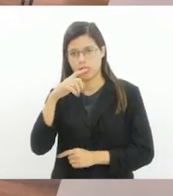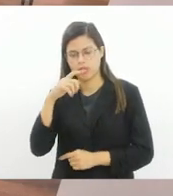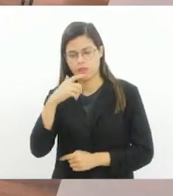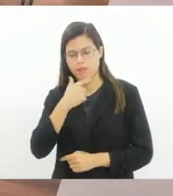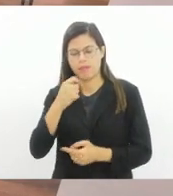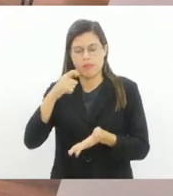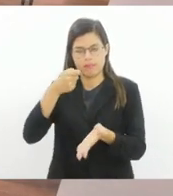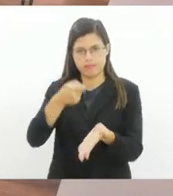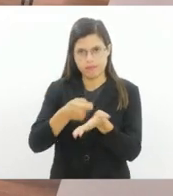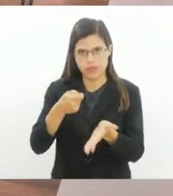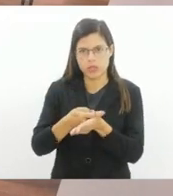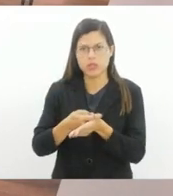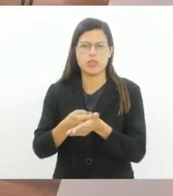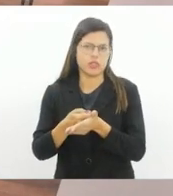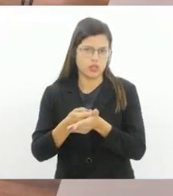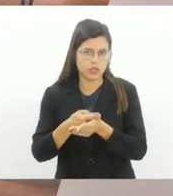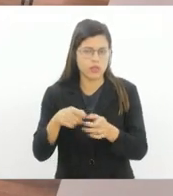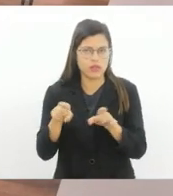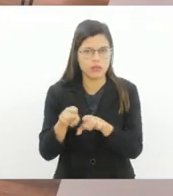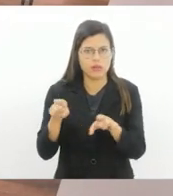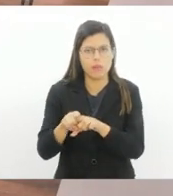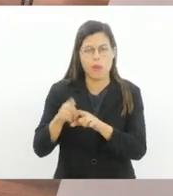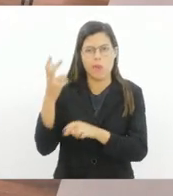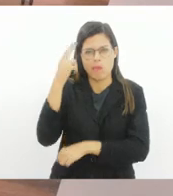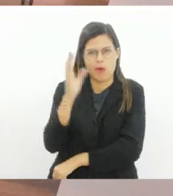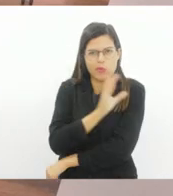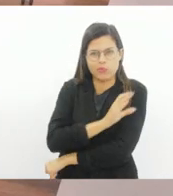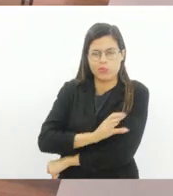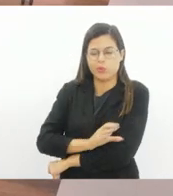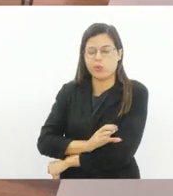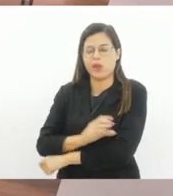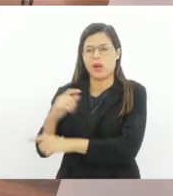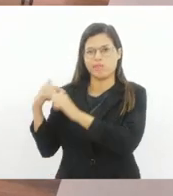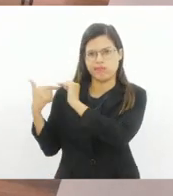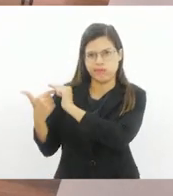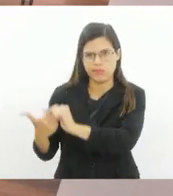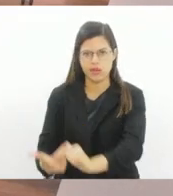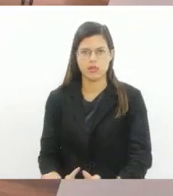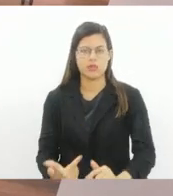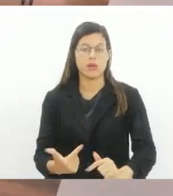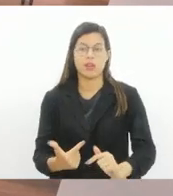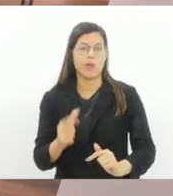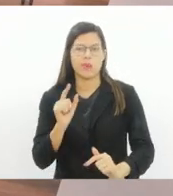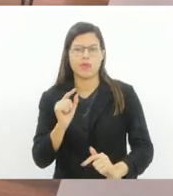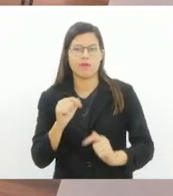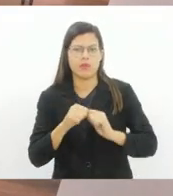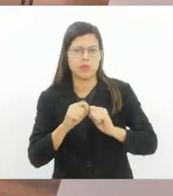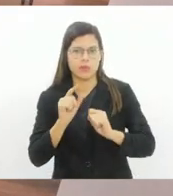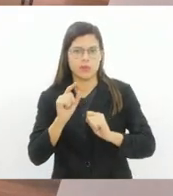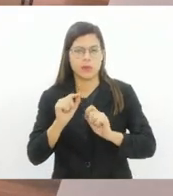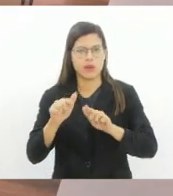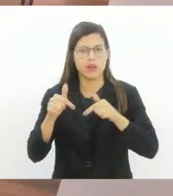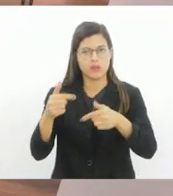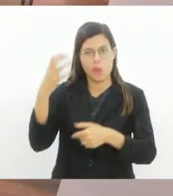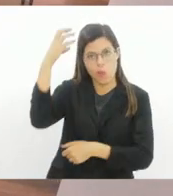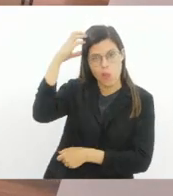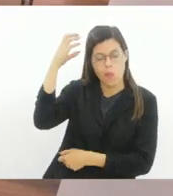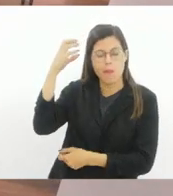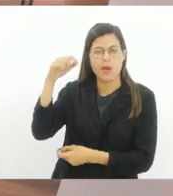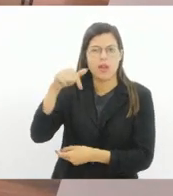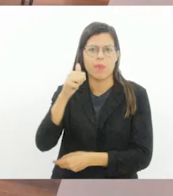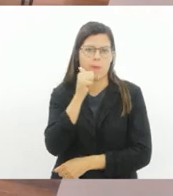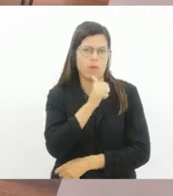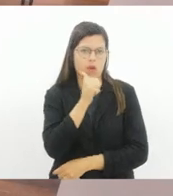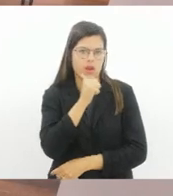sexista, né, uma cultura patriarcal, onde culpabiliza a vítima. Quantos de nós já não ouvimos que uma mulher foi vítima